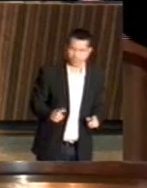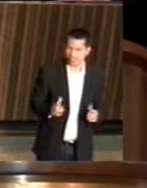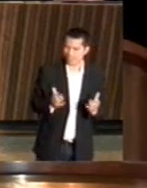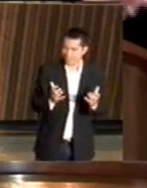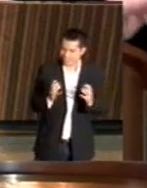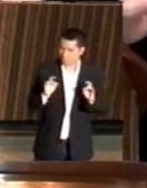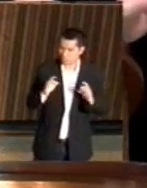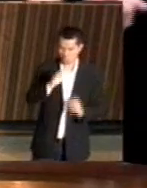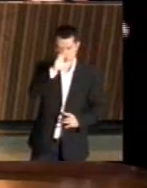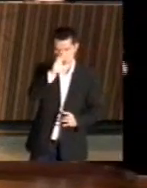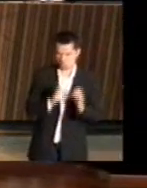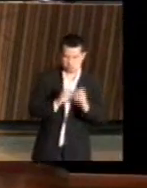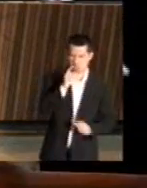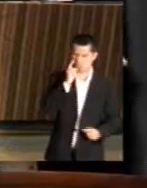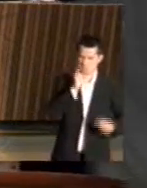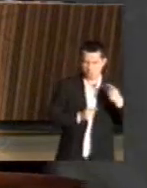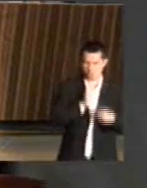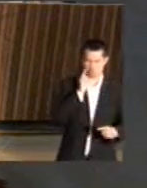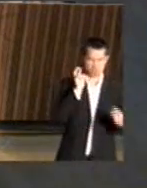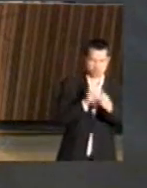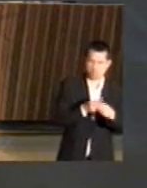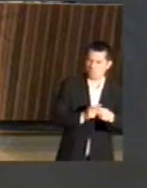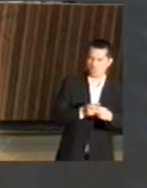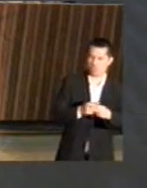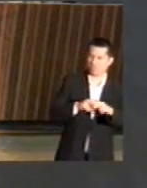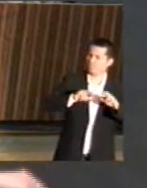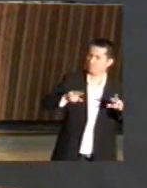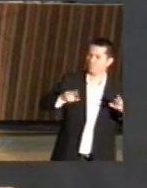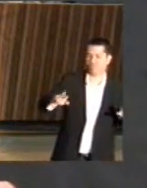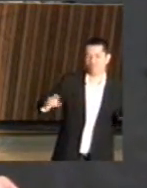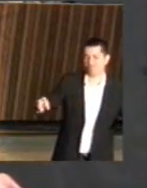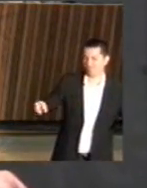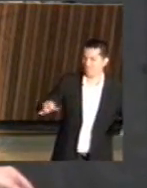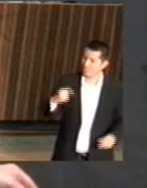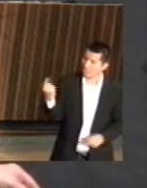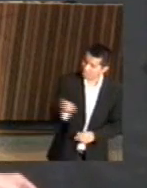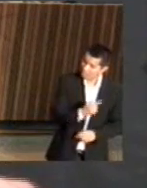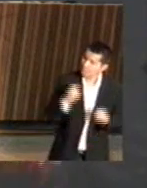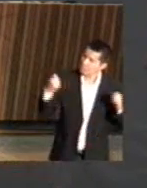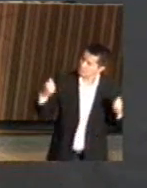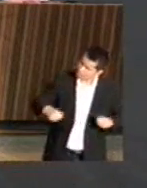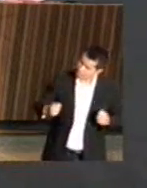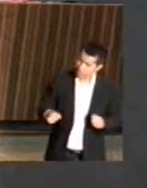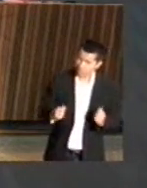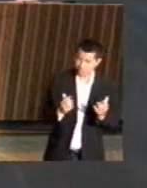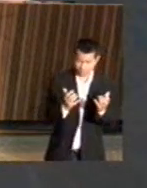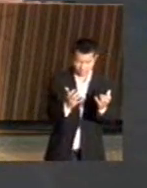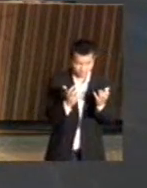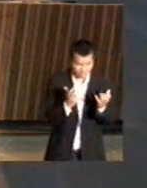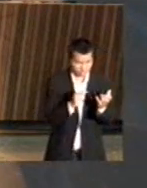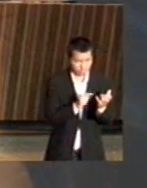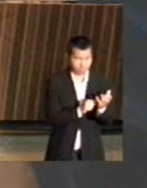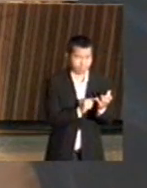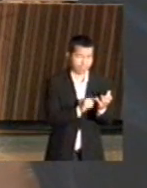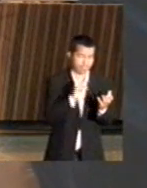O cerne do problema não está no fato. O cerne do problema